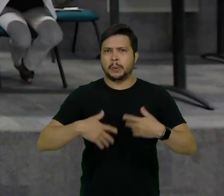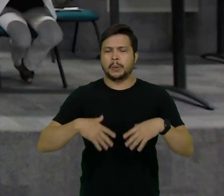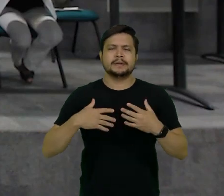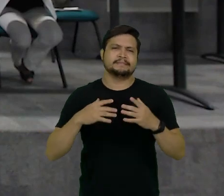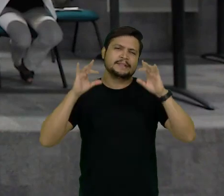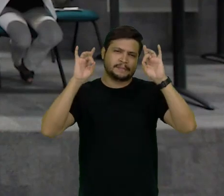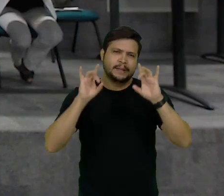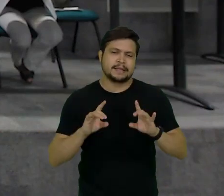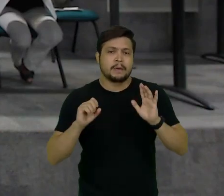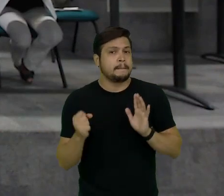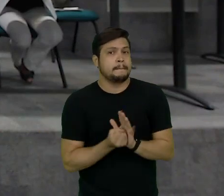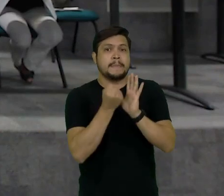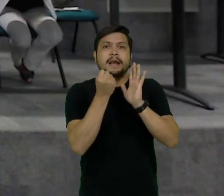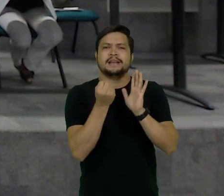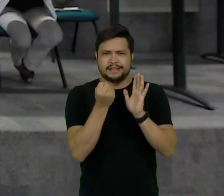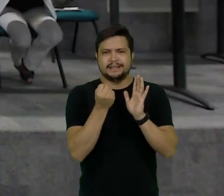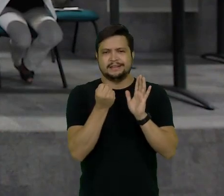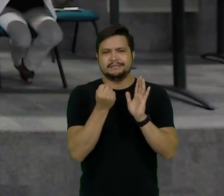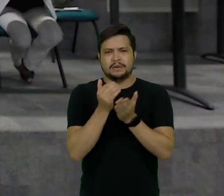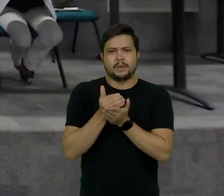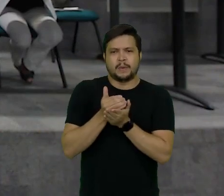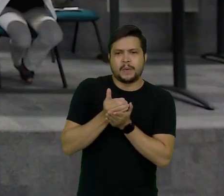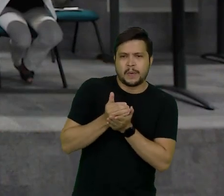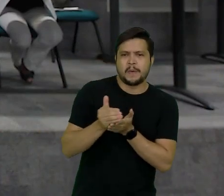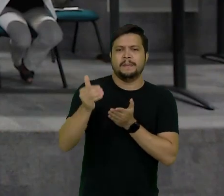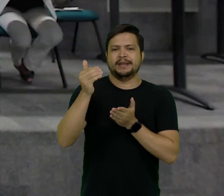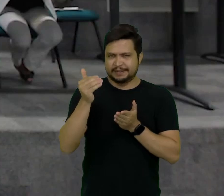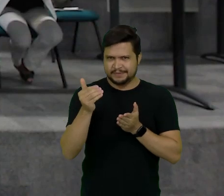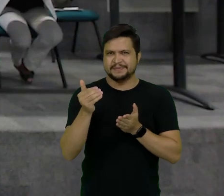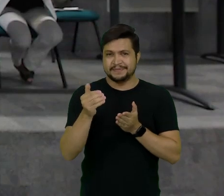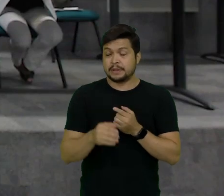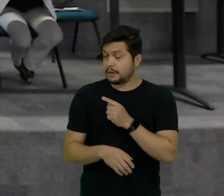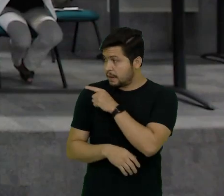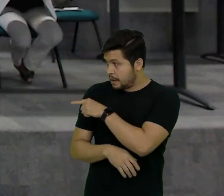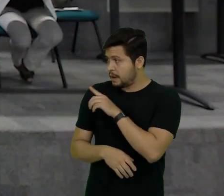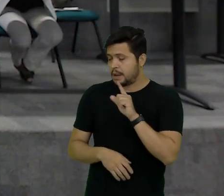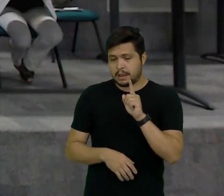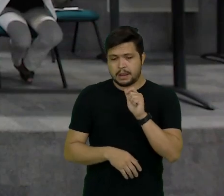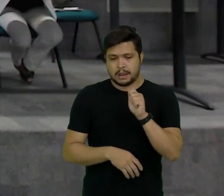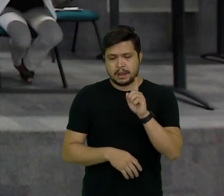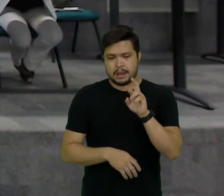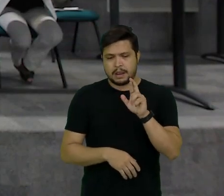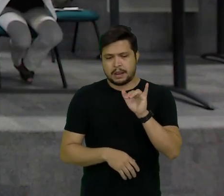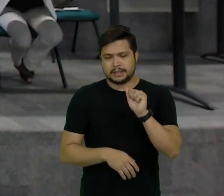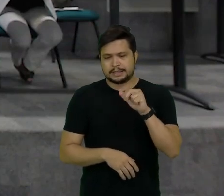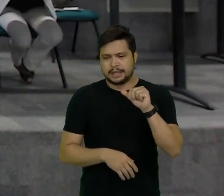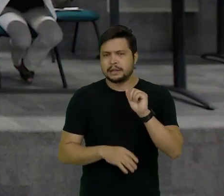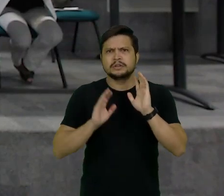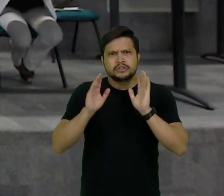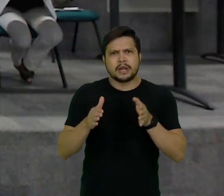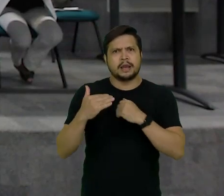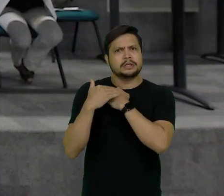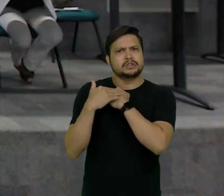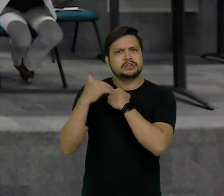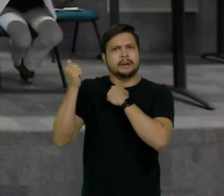marque esse começo. Aí a Adriana já está convocando a gente para os 50 anos, misericórdia, daqui a 20, né?